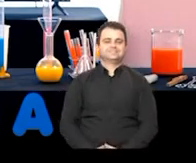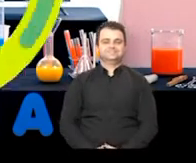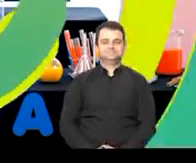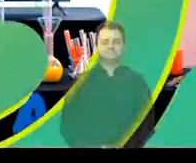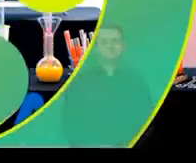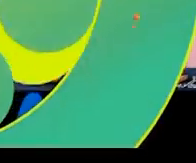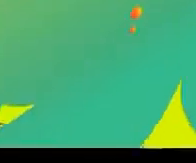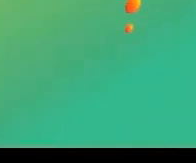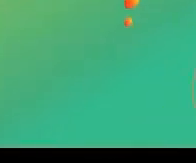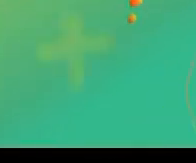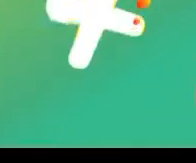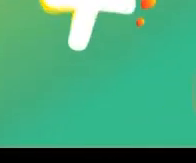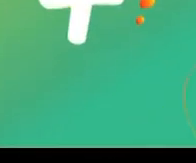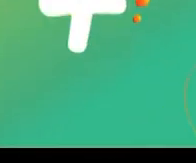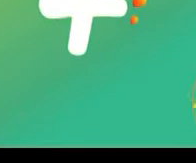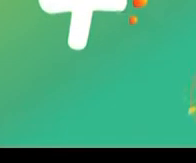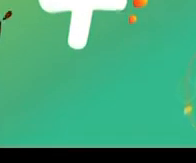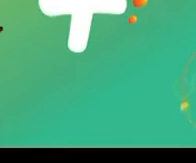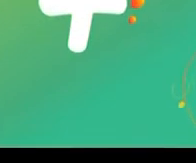mais!